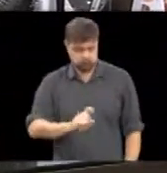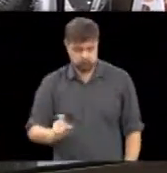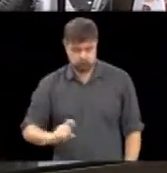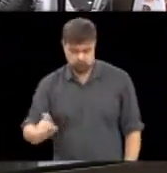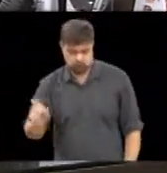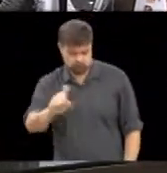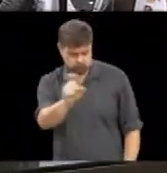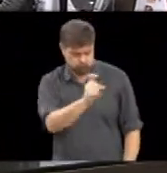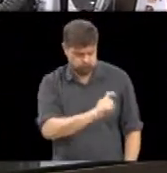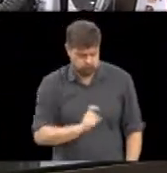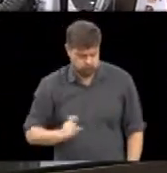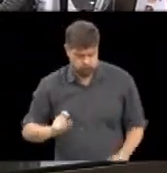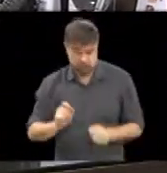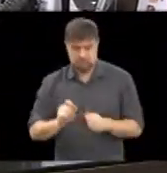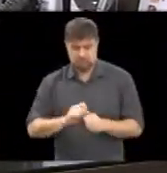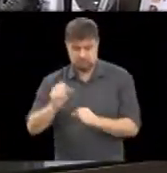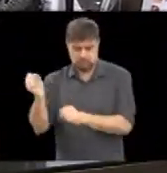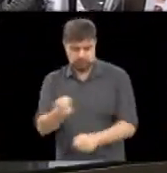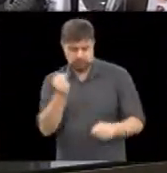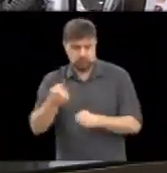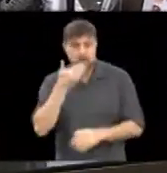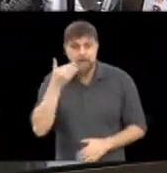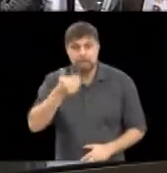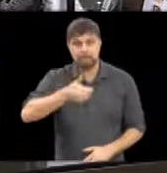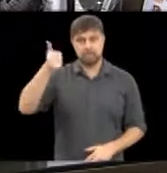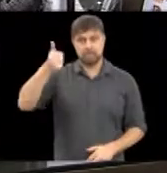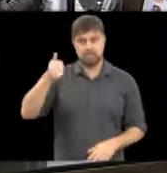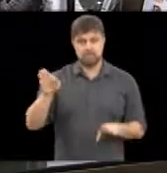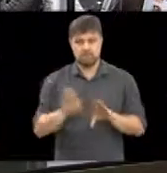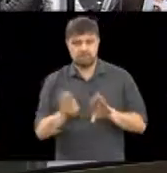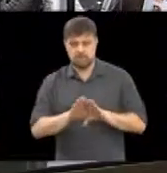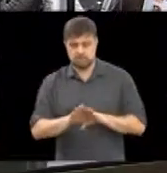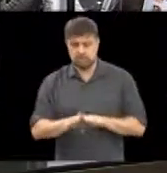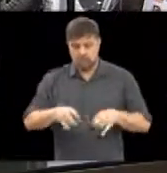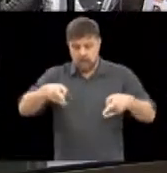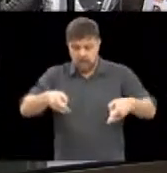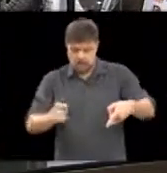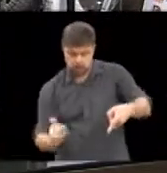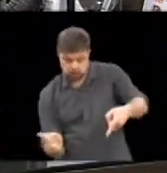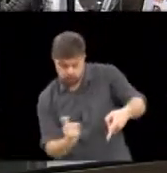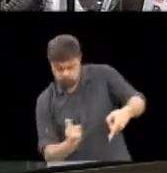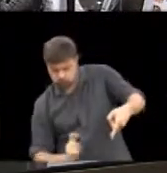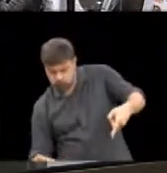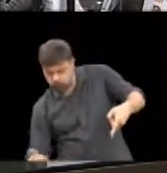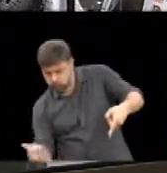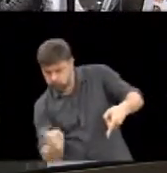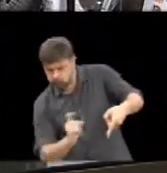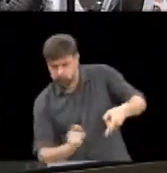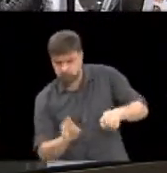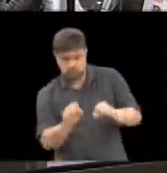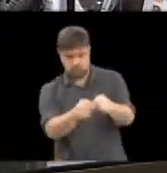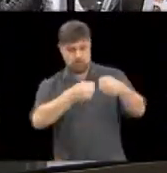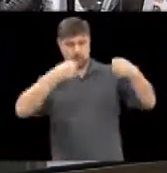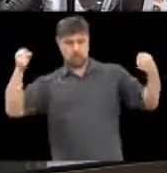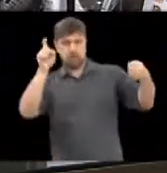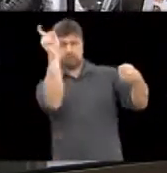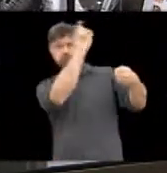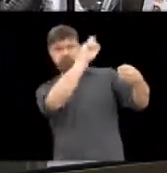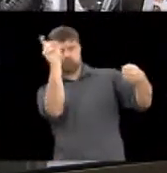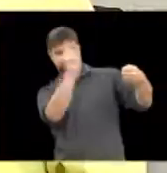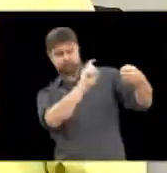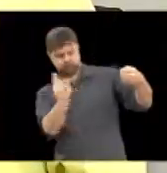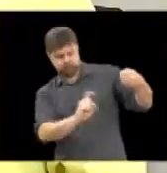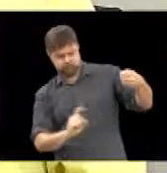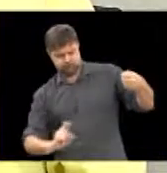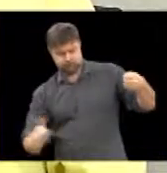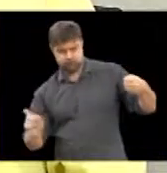tipo acaricidas, que você pode fazer uma higienização melhor. Né? Tipo debaixo da cama, embaixo dos armários, ou mesmo para limpar